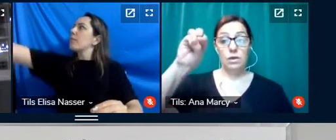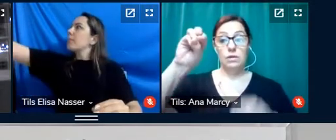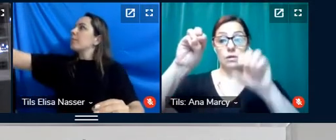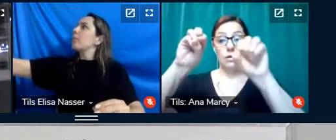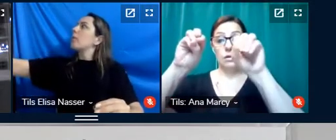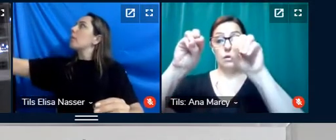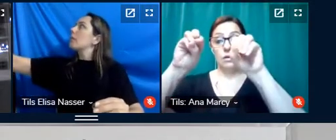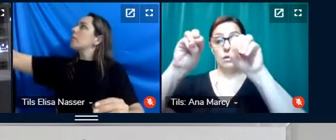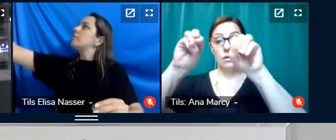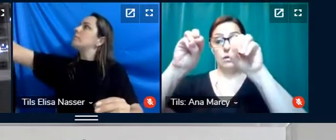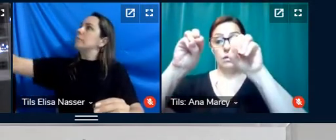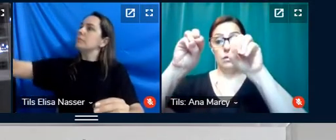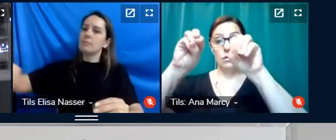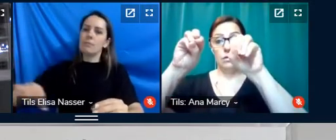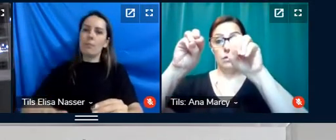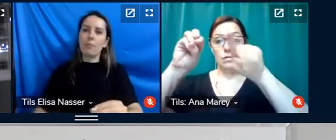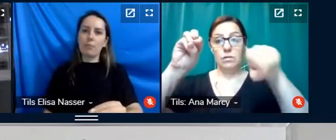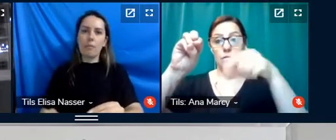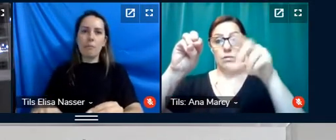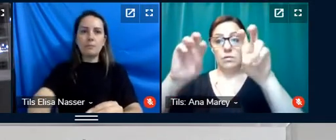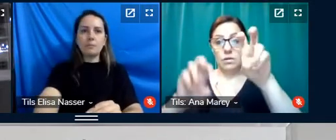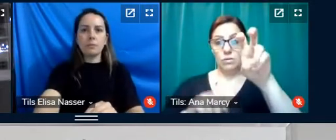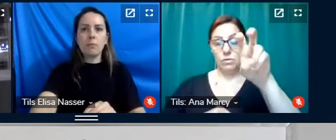Então, isso aqui dá 50